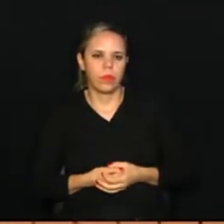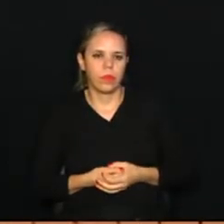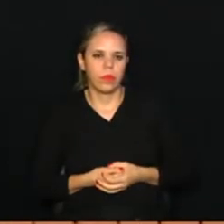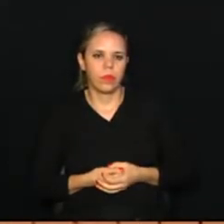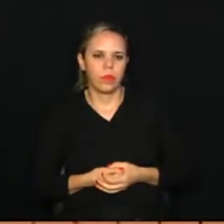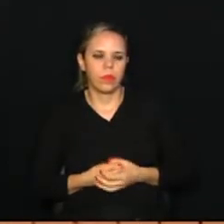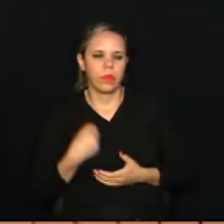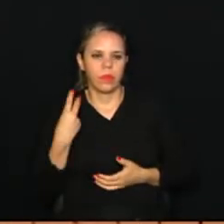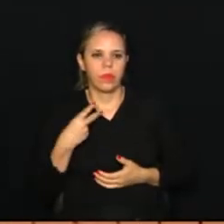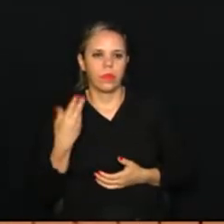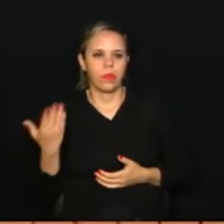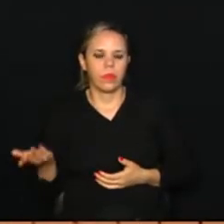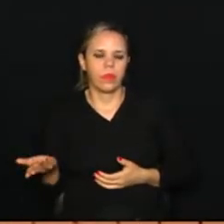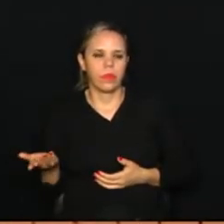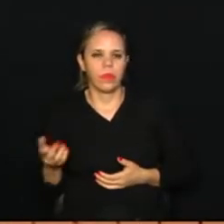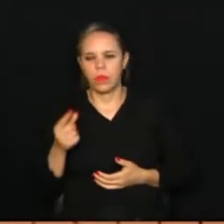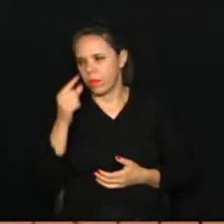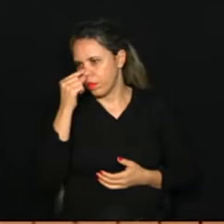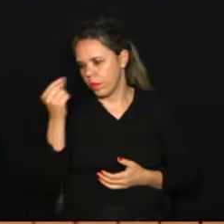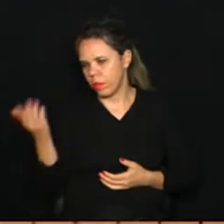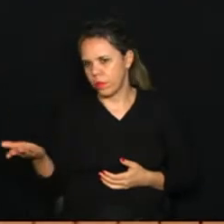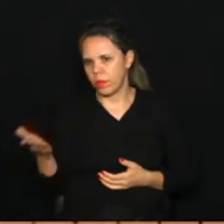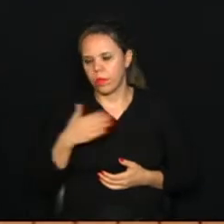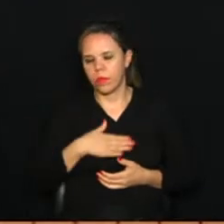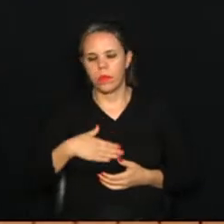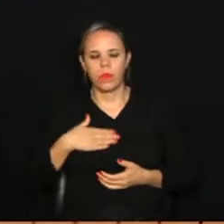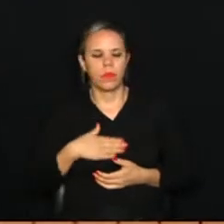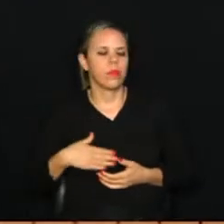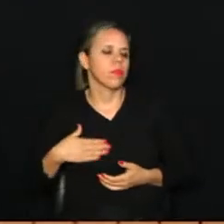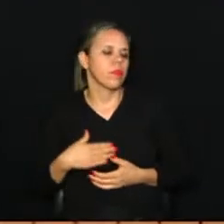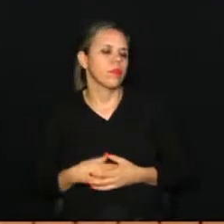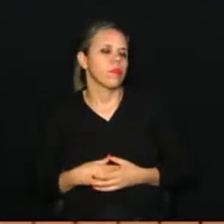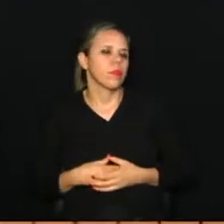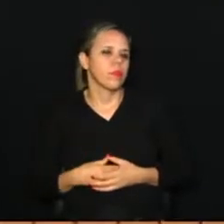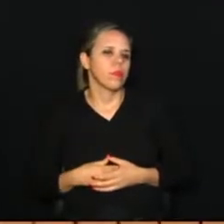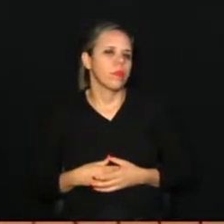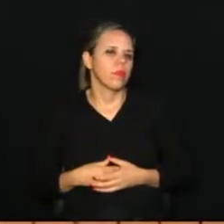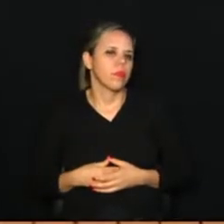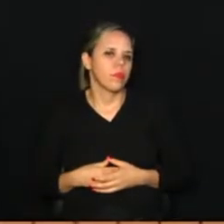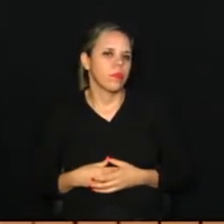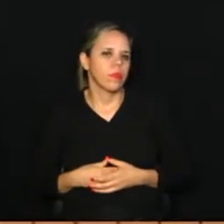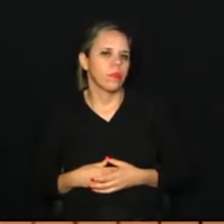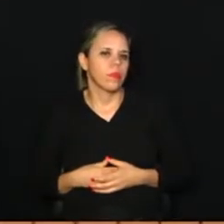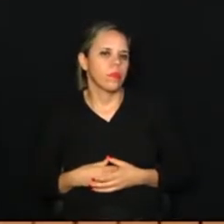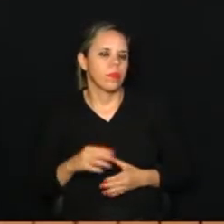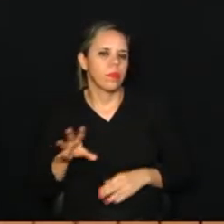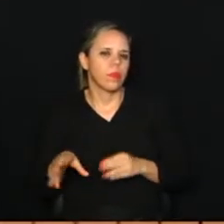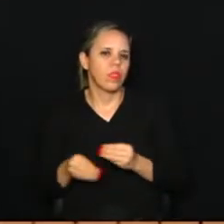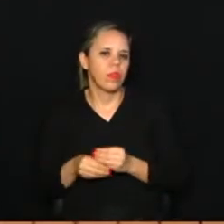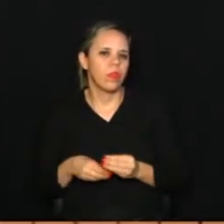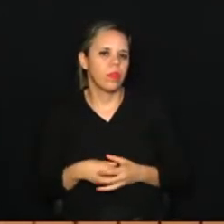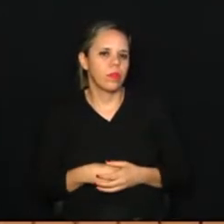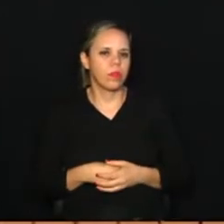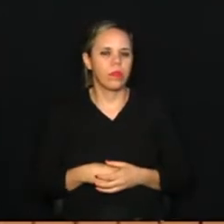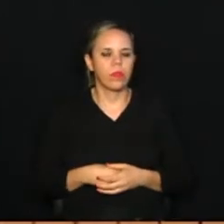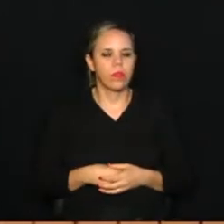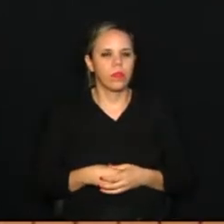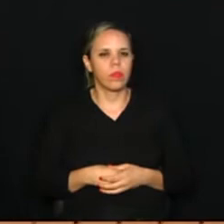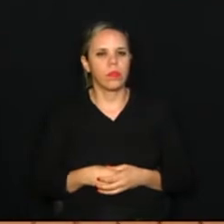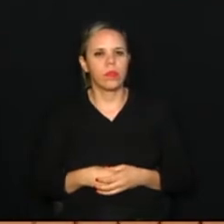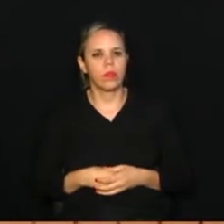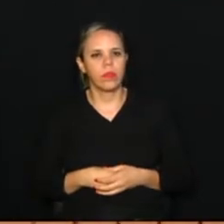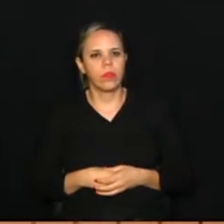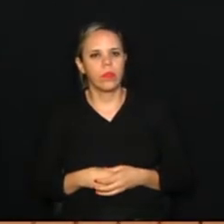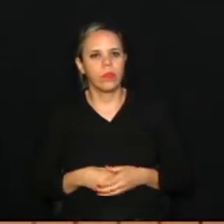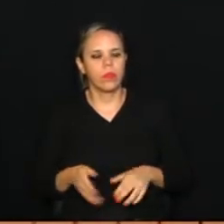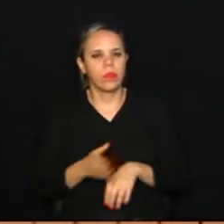O vereador Arnaldo Salvetti gostaria de complementar alguma coisa ou fazer uma pergunta também antes